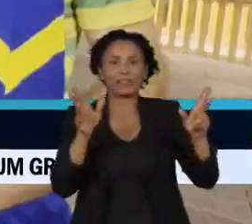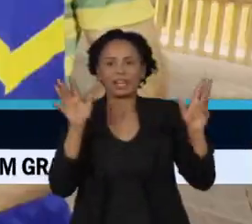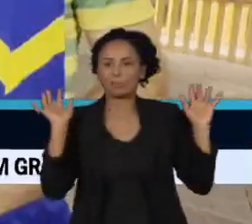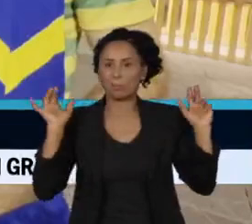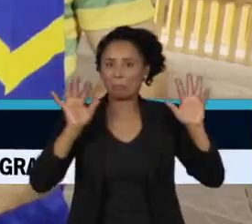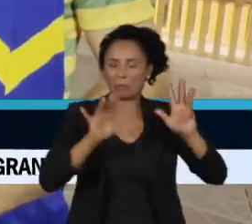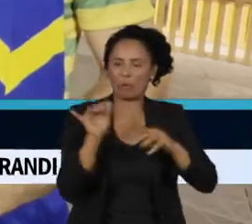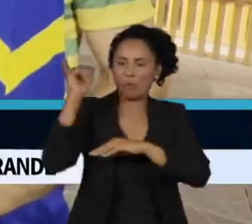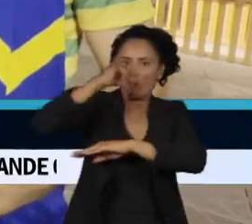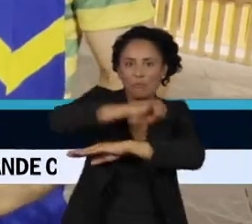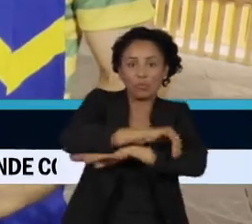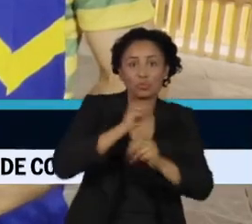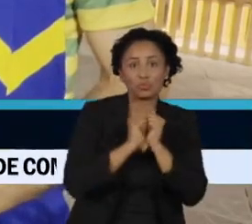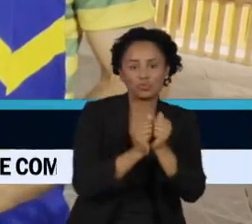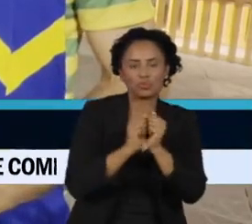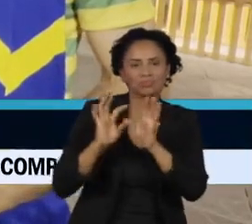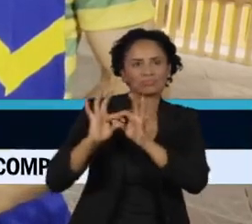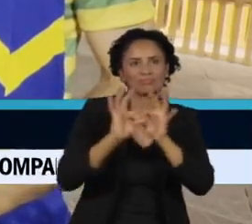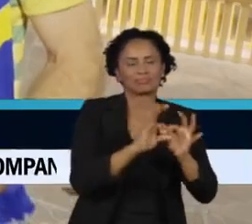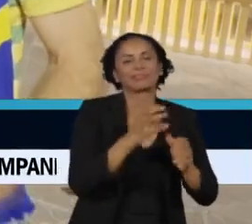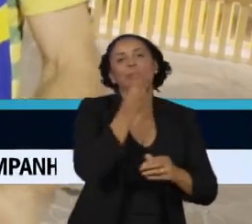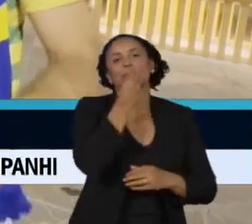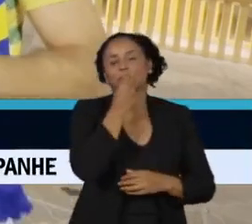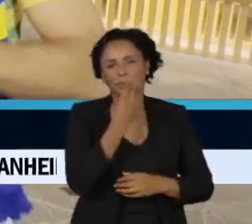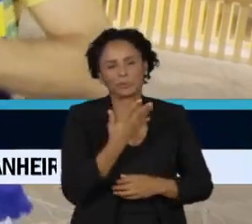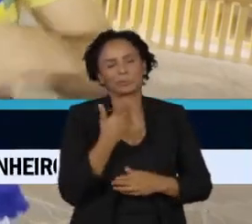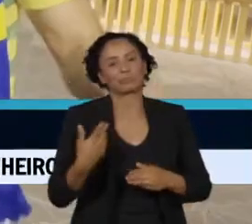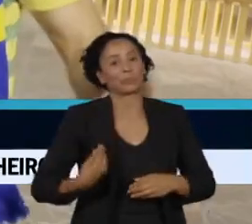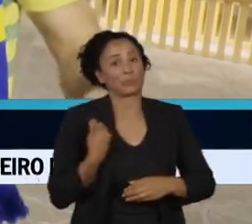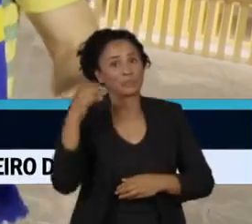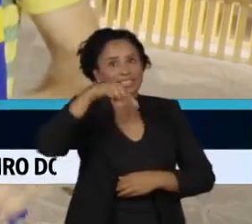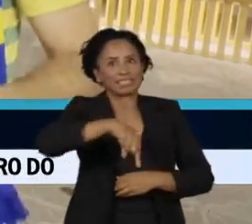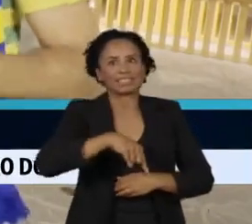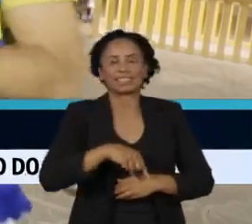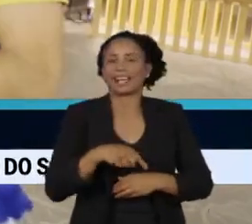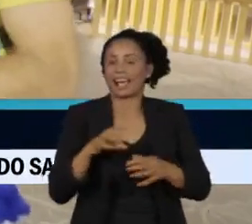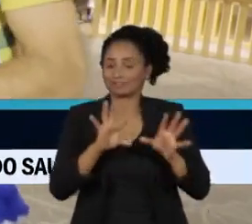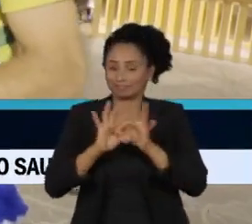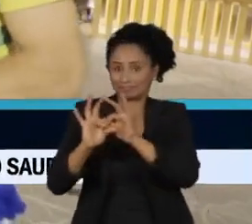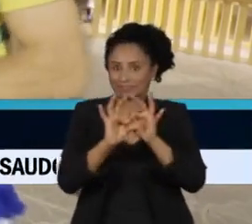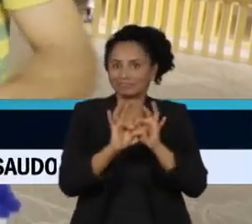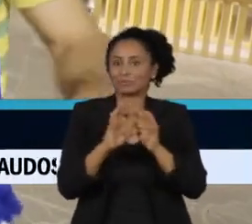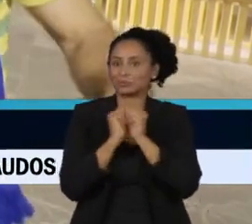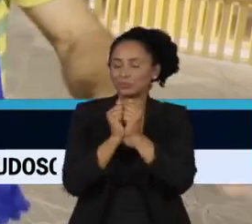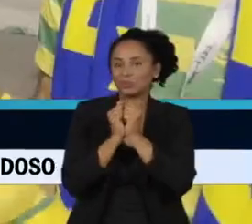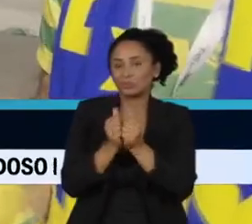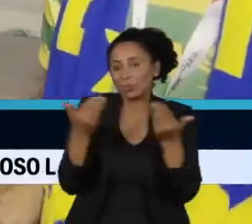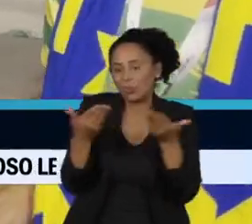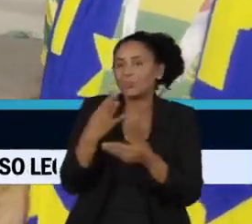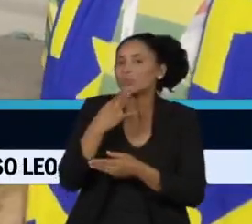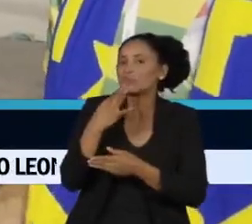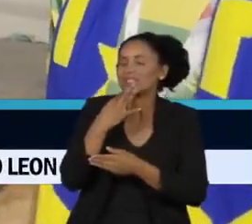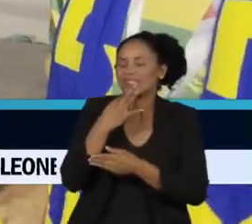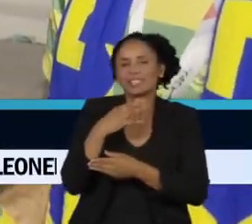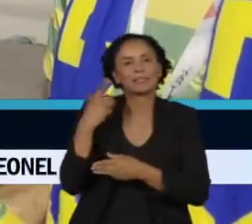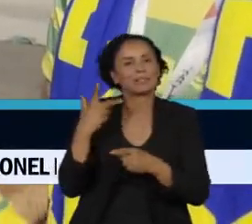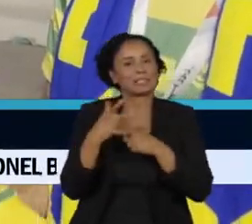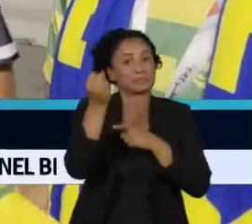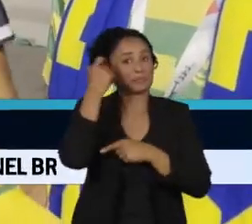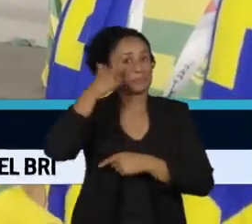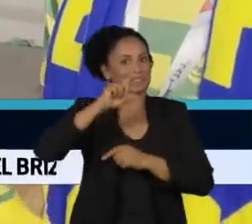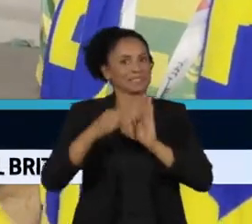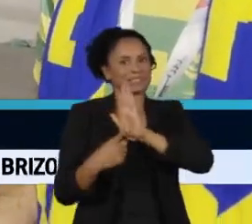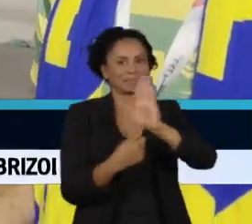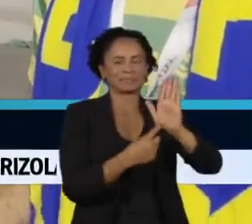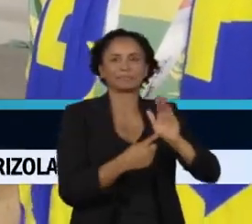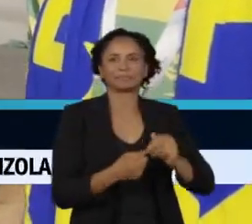voo. Conseguir juntar dinheiro e vir para cá é uma realização imensa. A gente já está com a missão junto, apesar de ter se conhecido hoje, de trazer o Hexa. O Denilson ainda tem